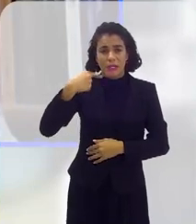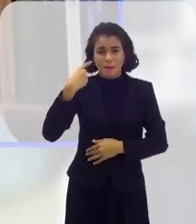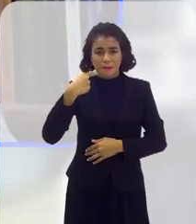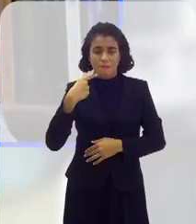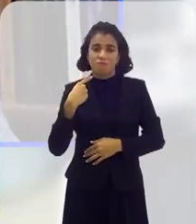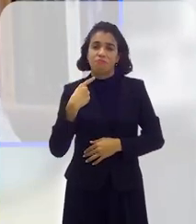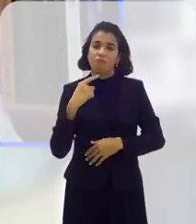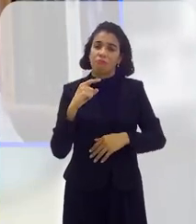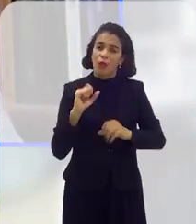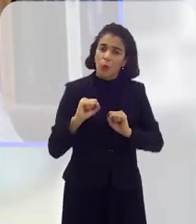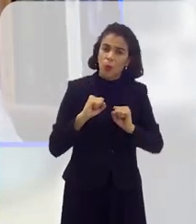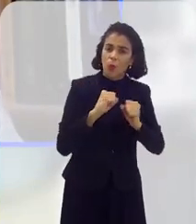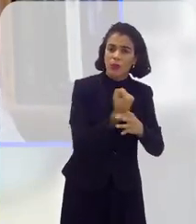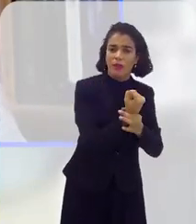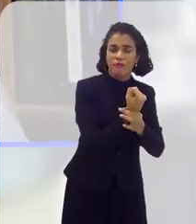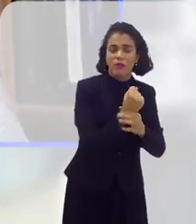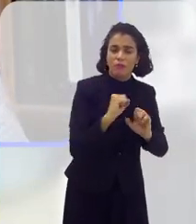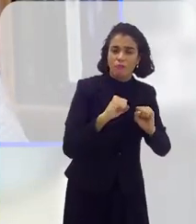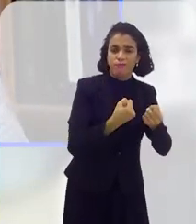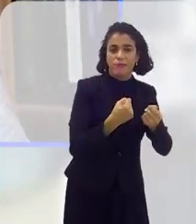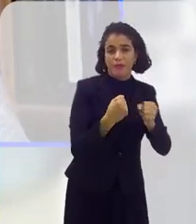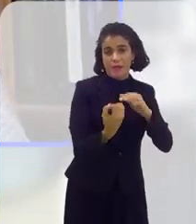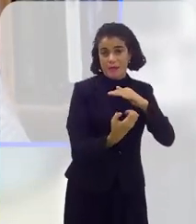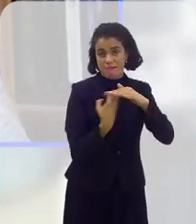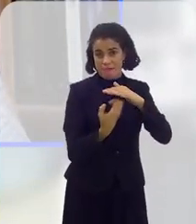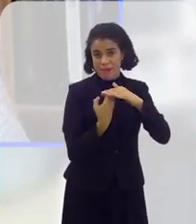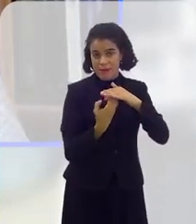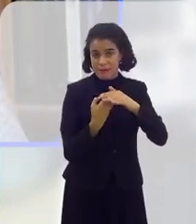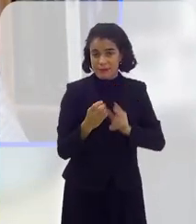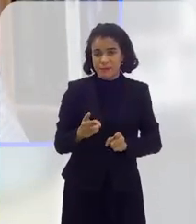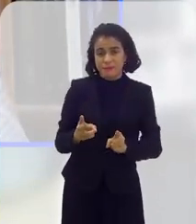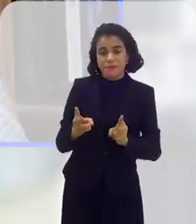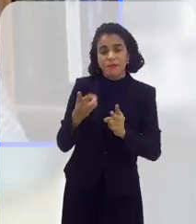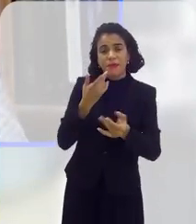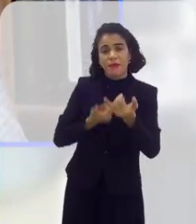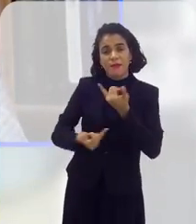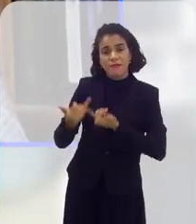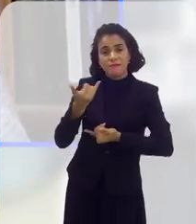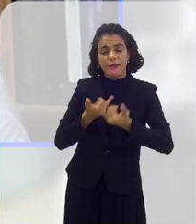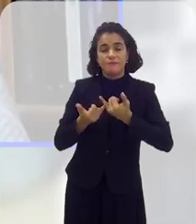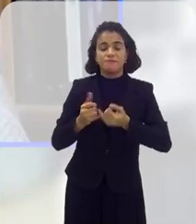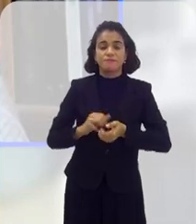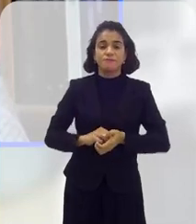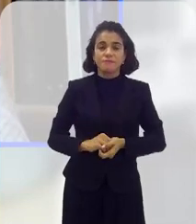área empresarial, e algumas empresas dizem que toda vez que você tem